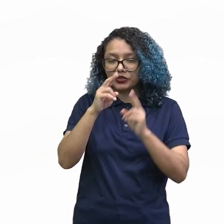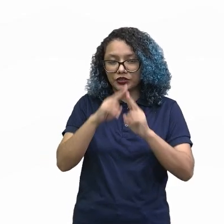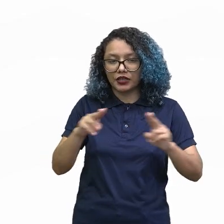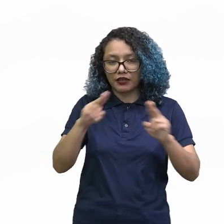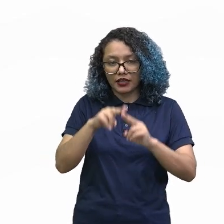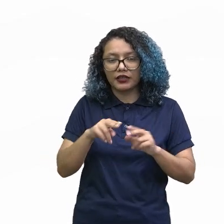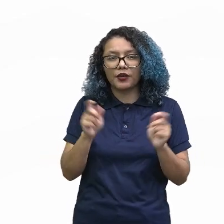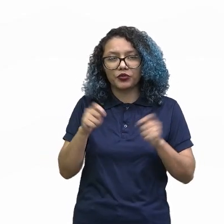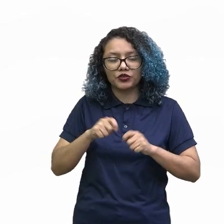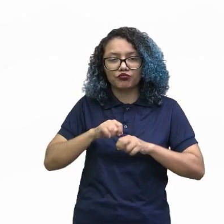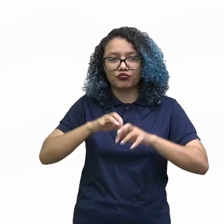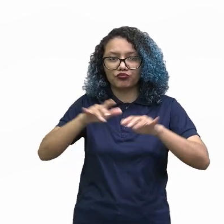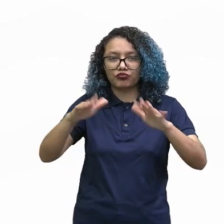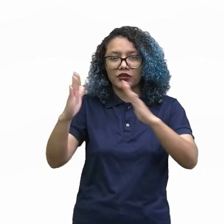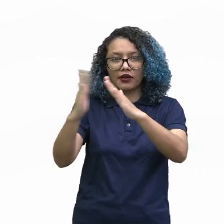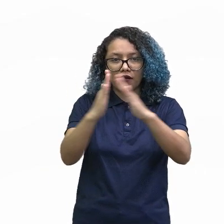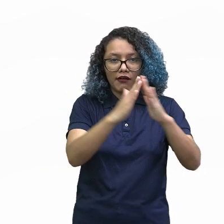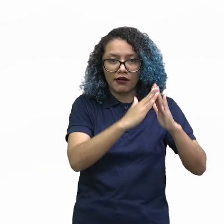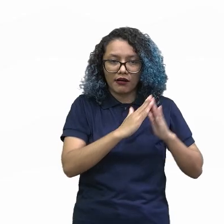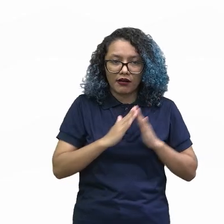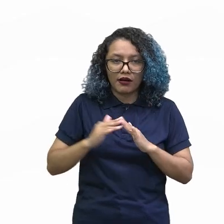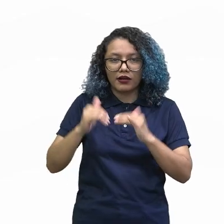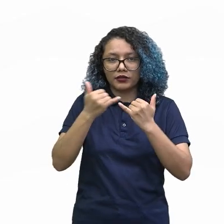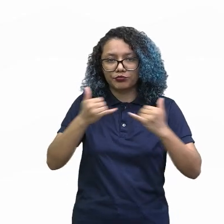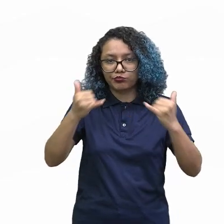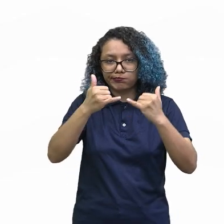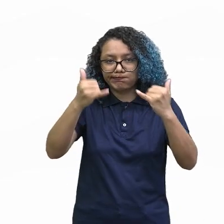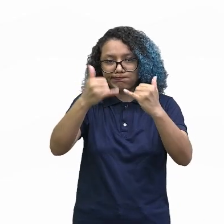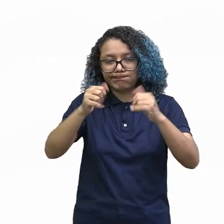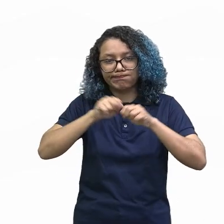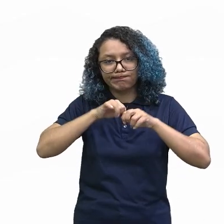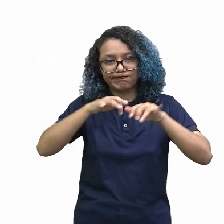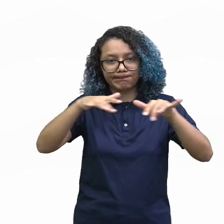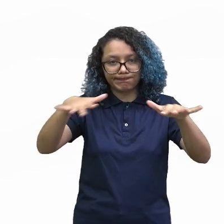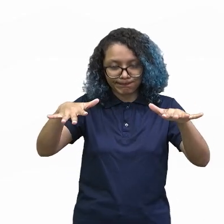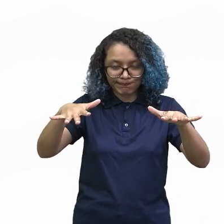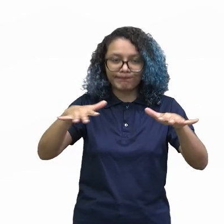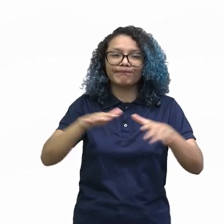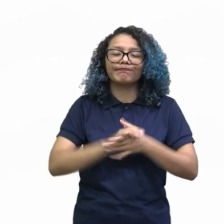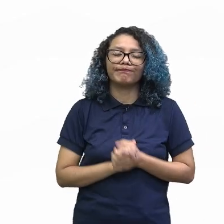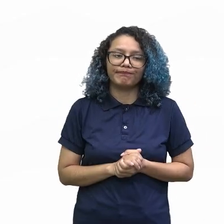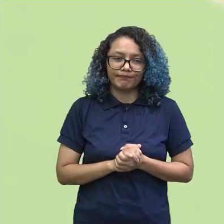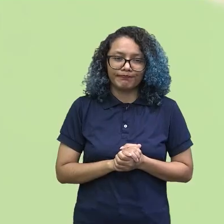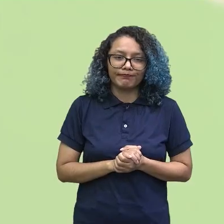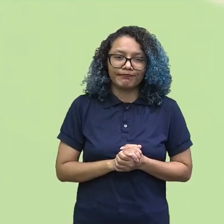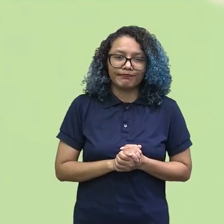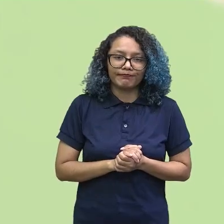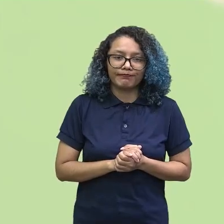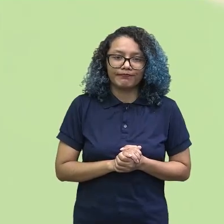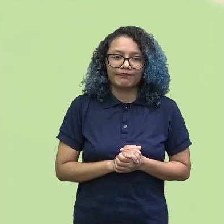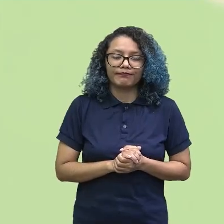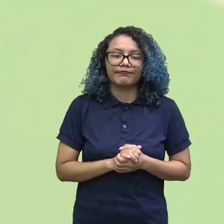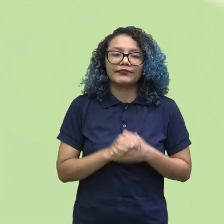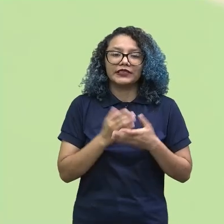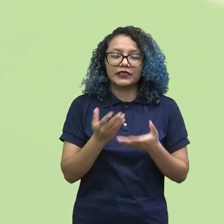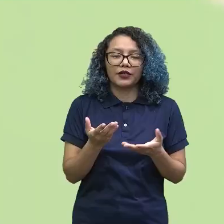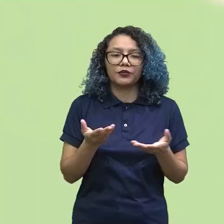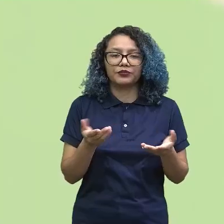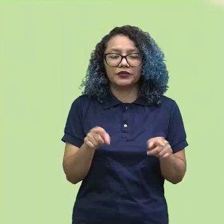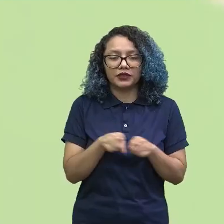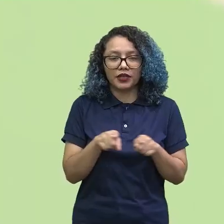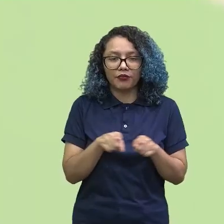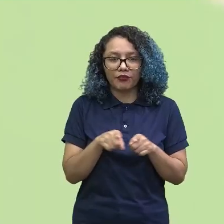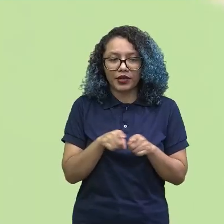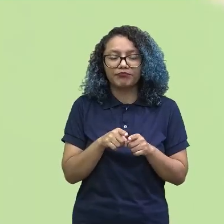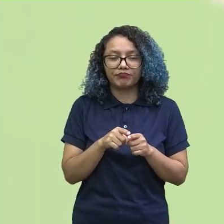levadas aí para as residências, por exemplo, através daquelas fiações, né, que a gente observa, tá certo? E aí a gente